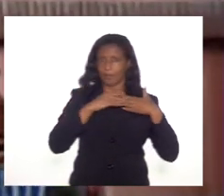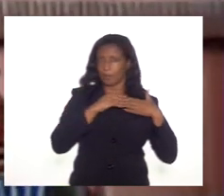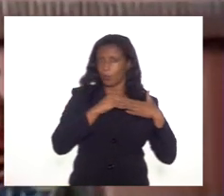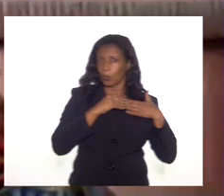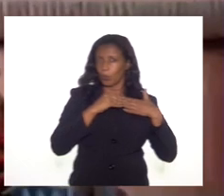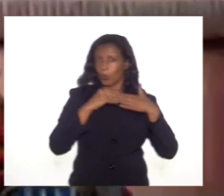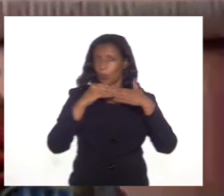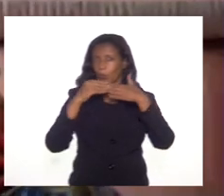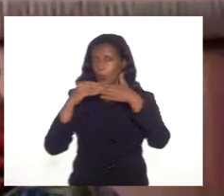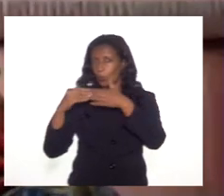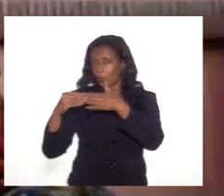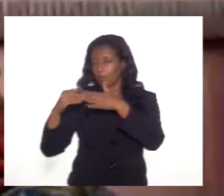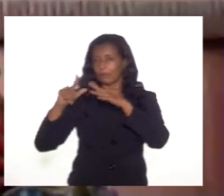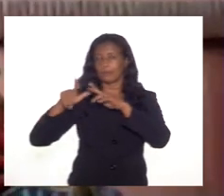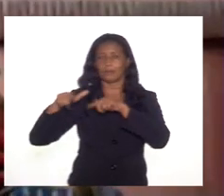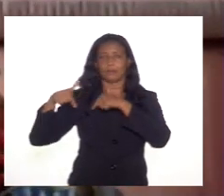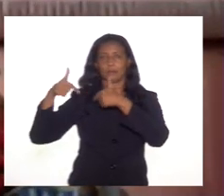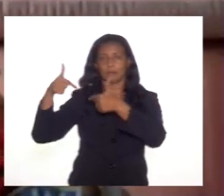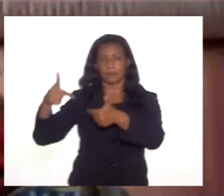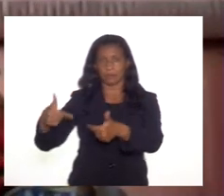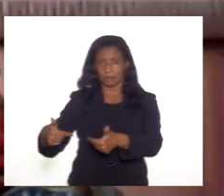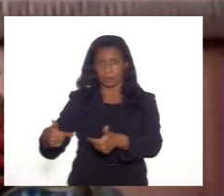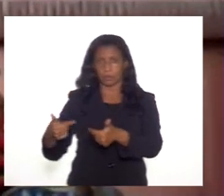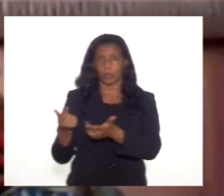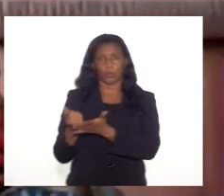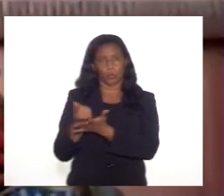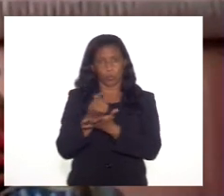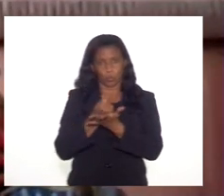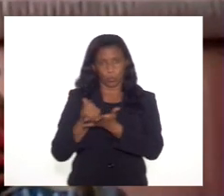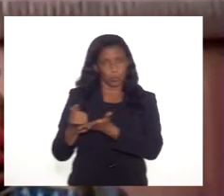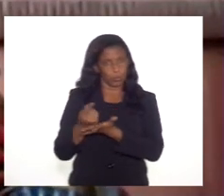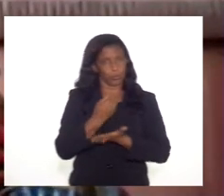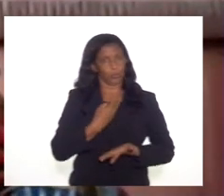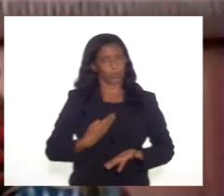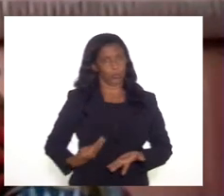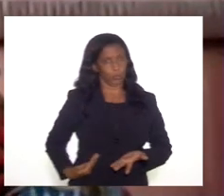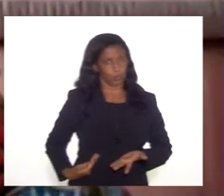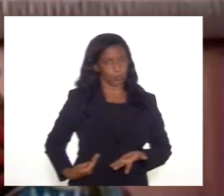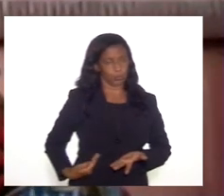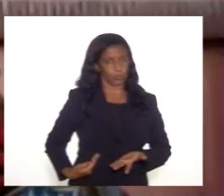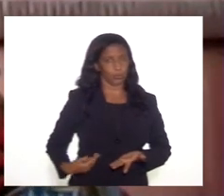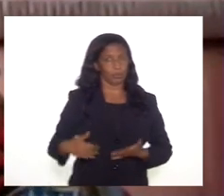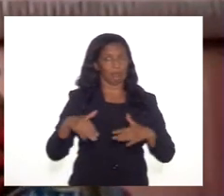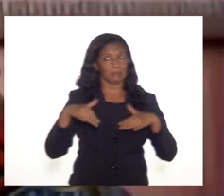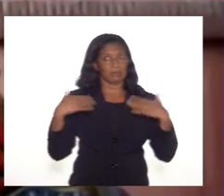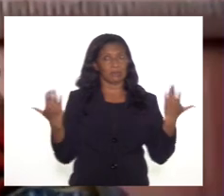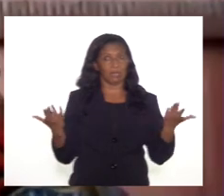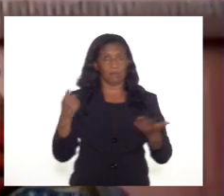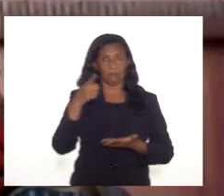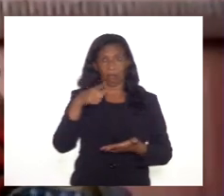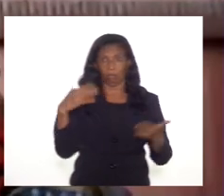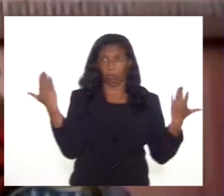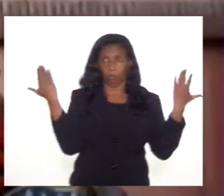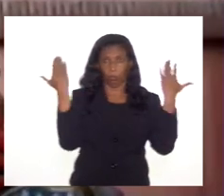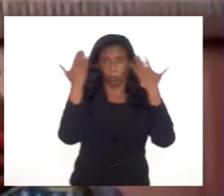as ações do orçamento público sem que a gente tenha visto